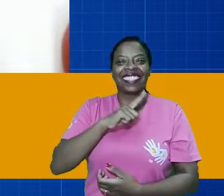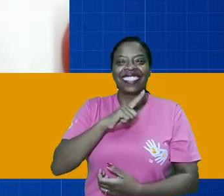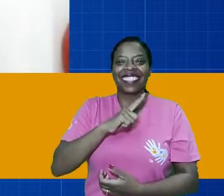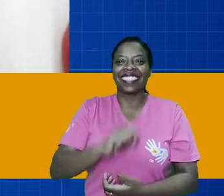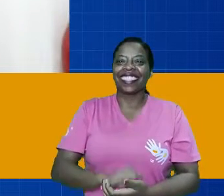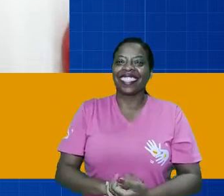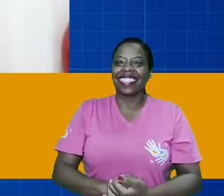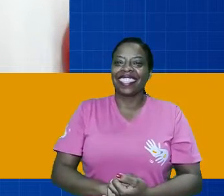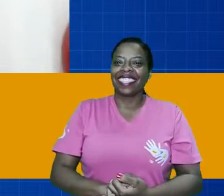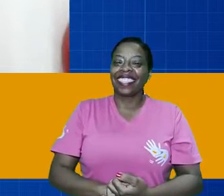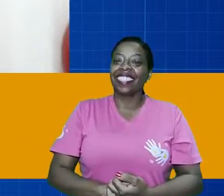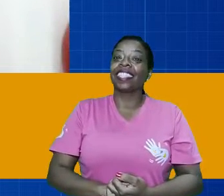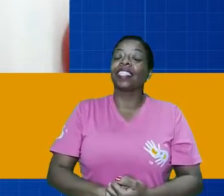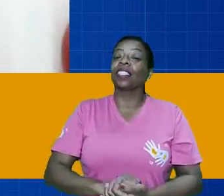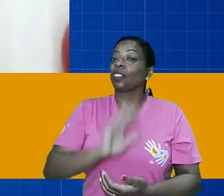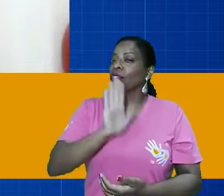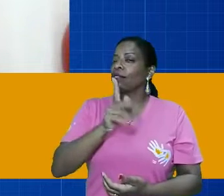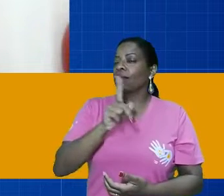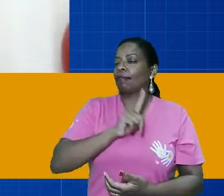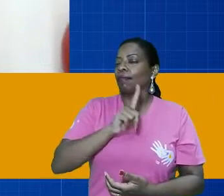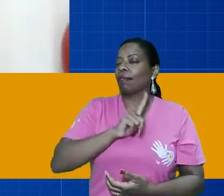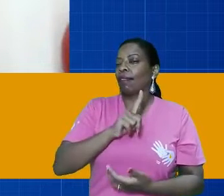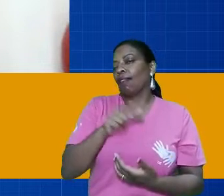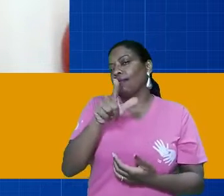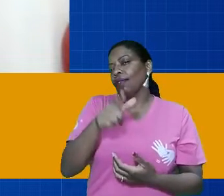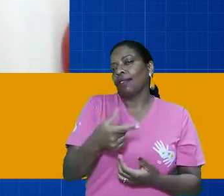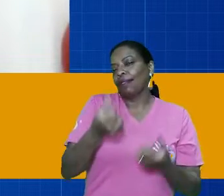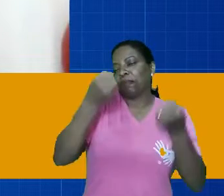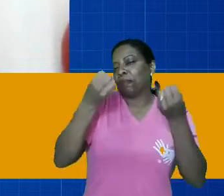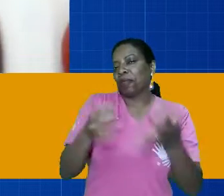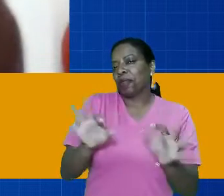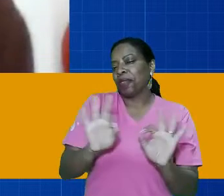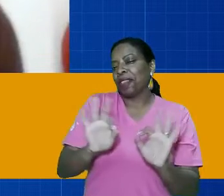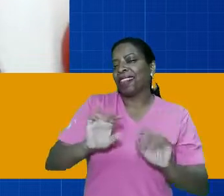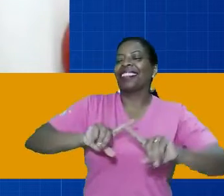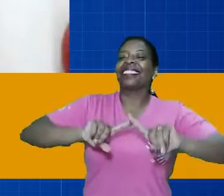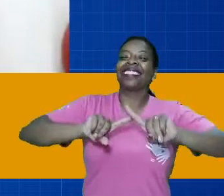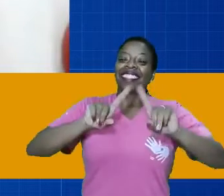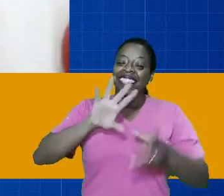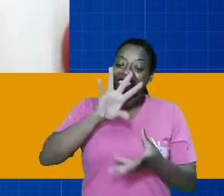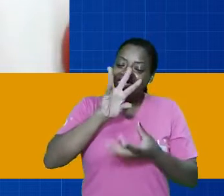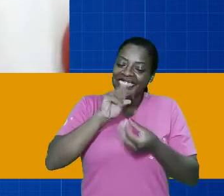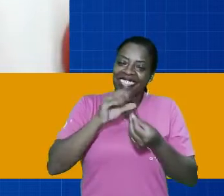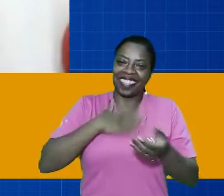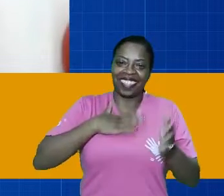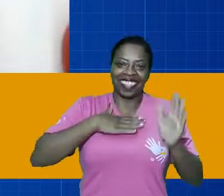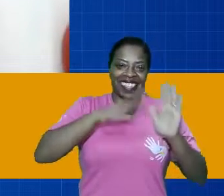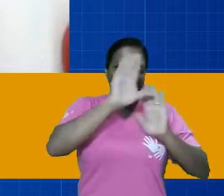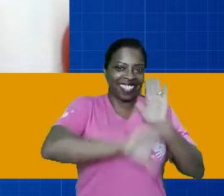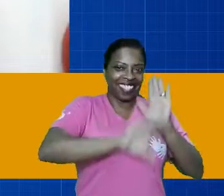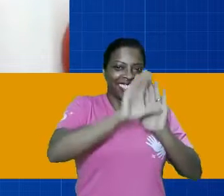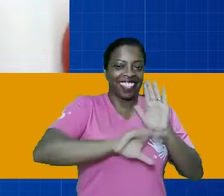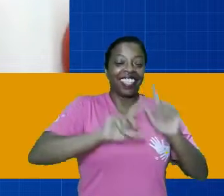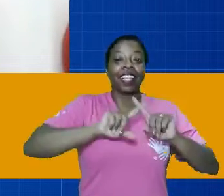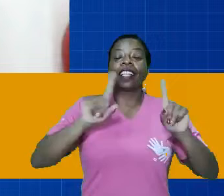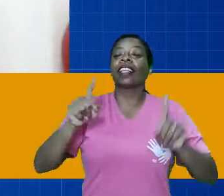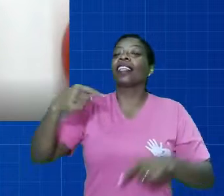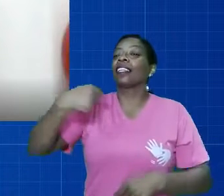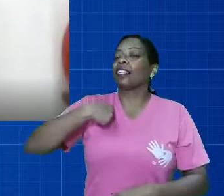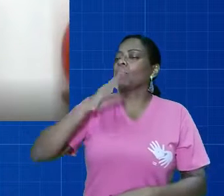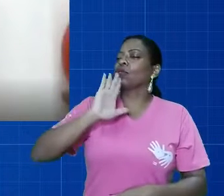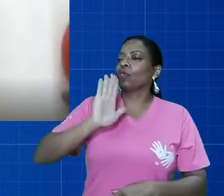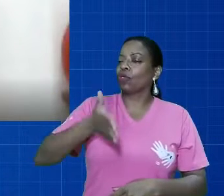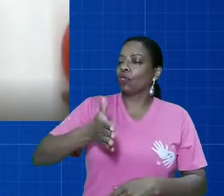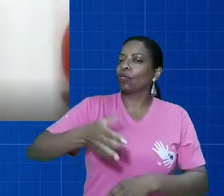Já tá, eu, né, não está nessa informação ali do texto do Lattes, né, que é uma informação mais resumida do currículo. Isso. Mas